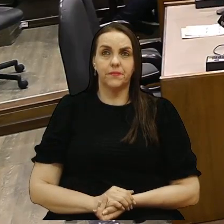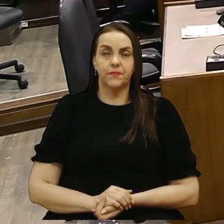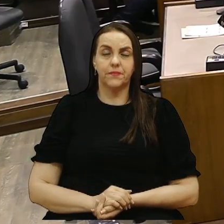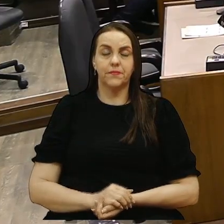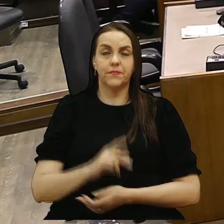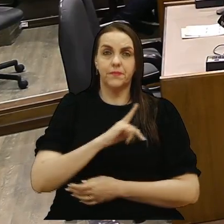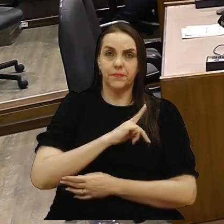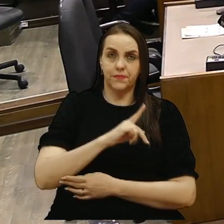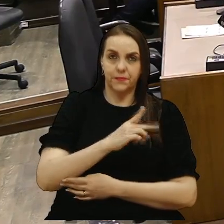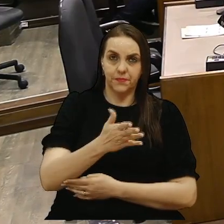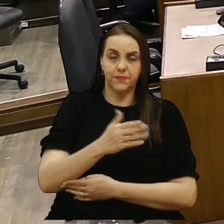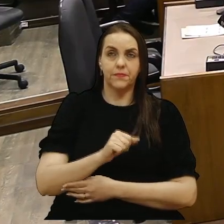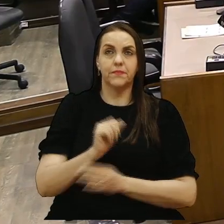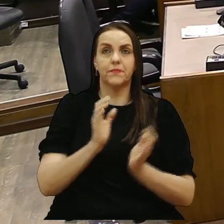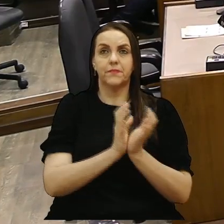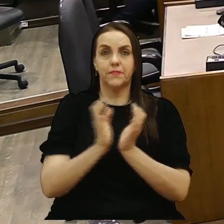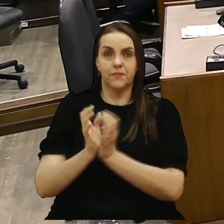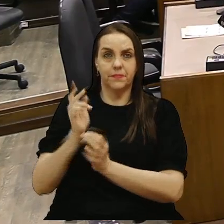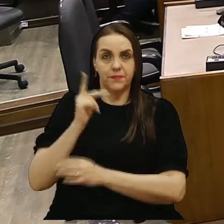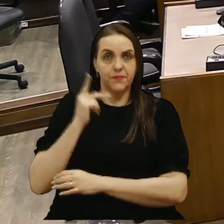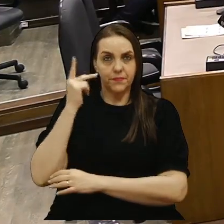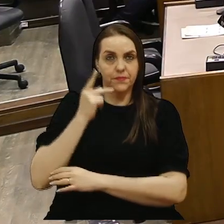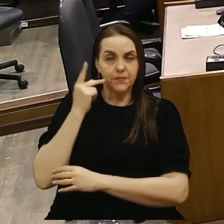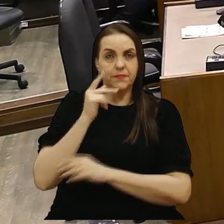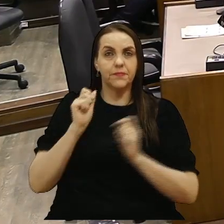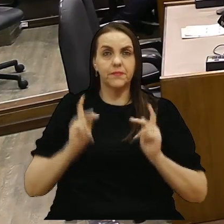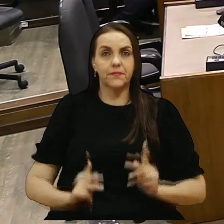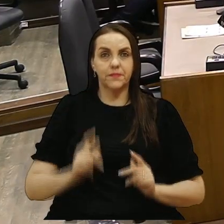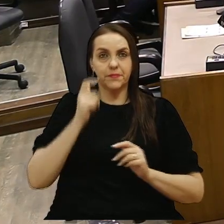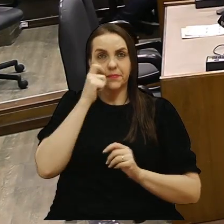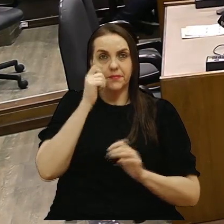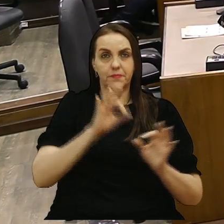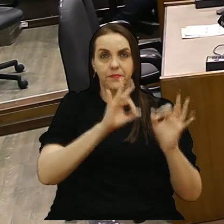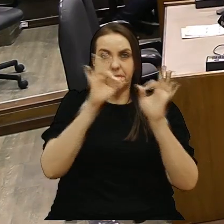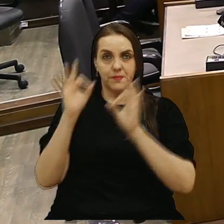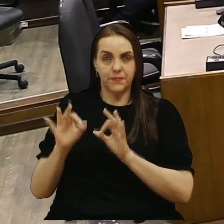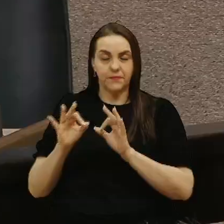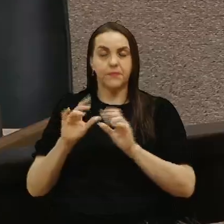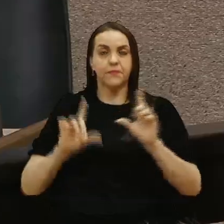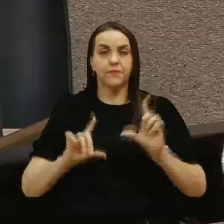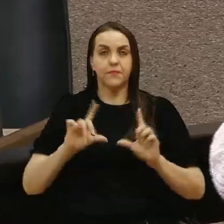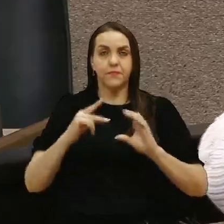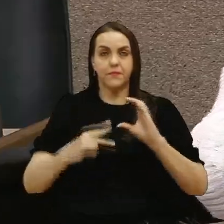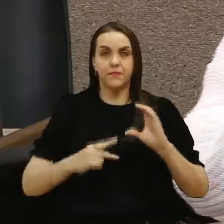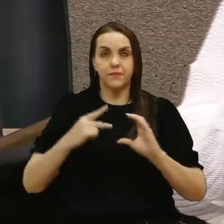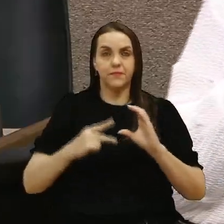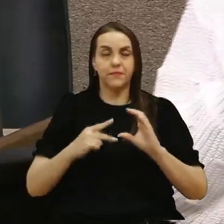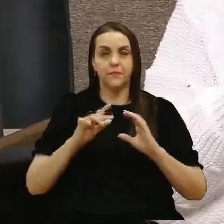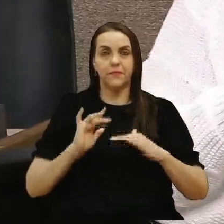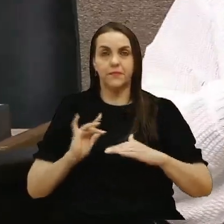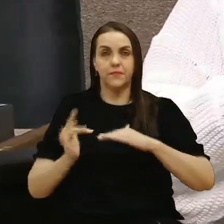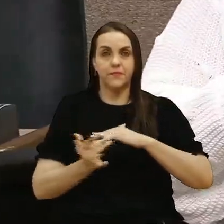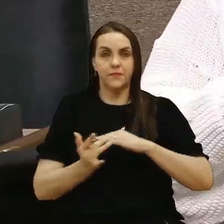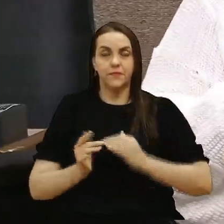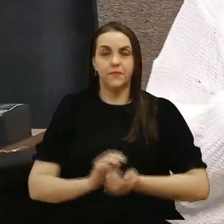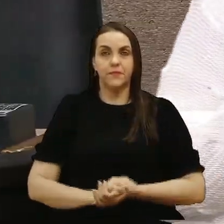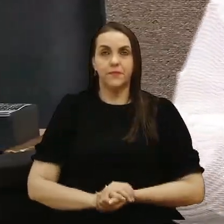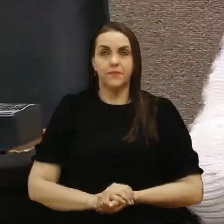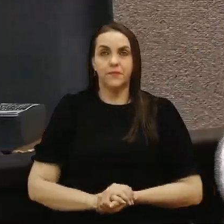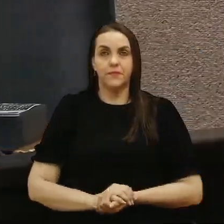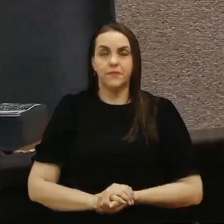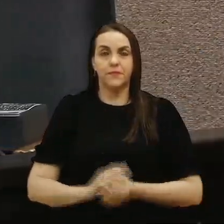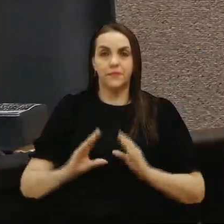Senhora presidente, senhores vereadores, pessoal que nos assiste através da TV Câmara e das redes sociais,